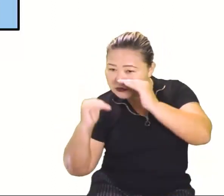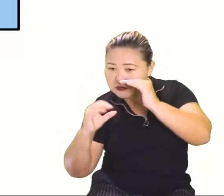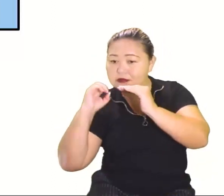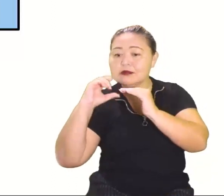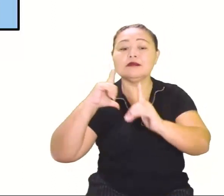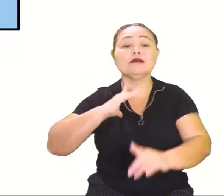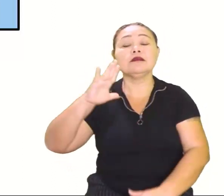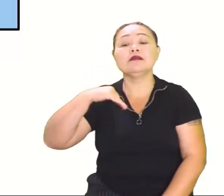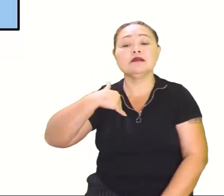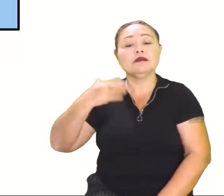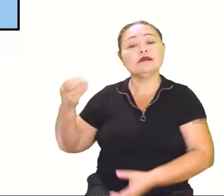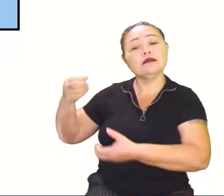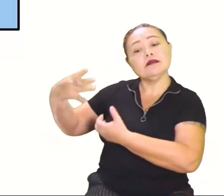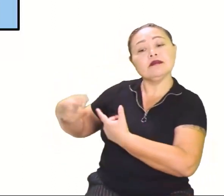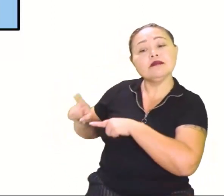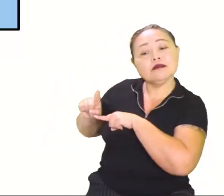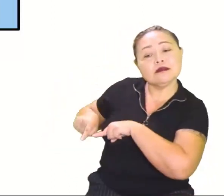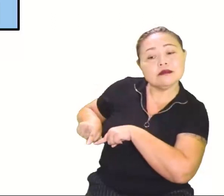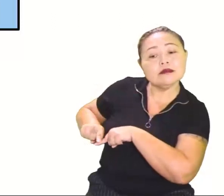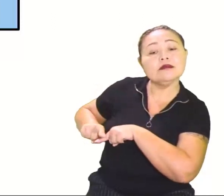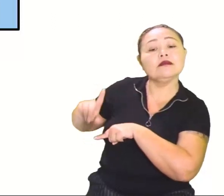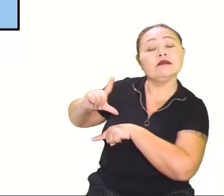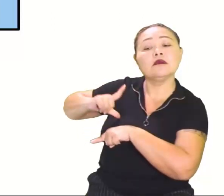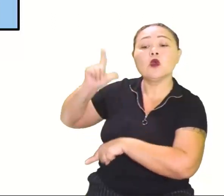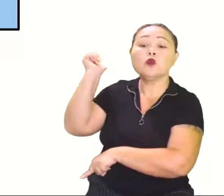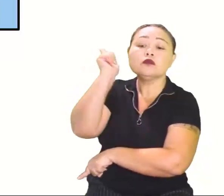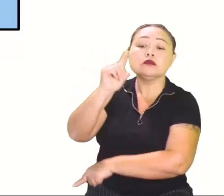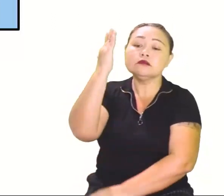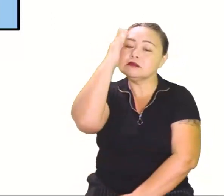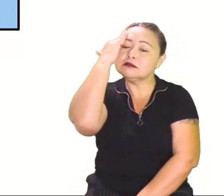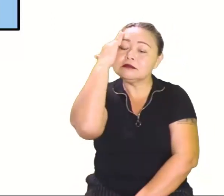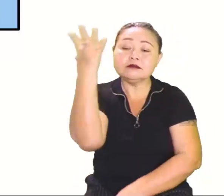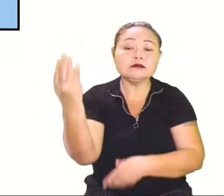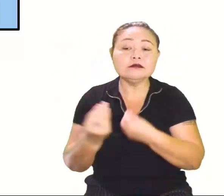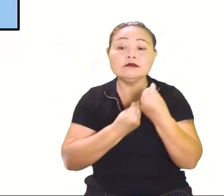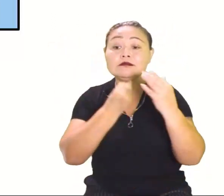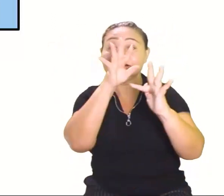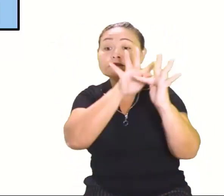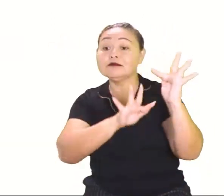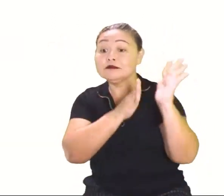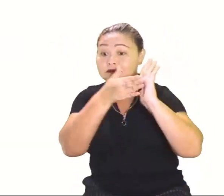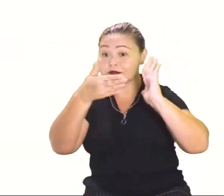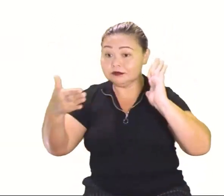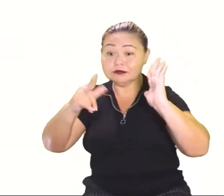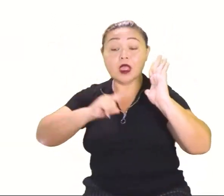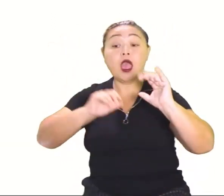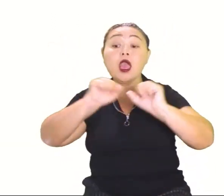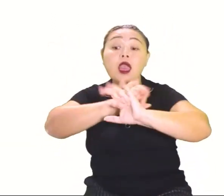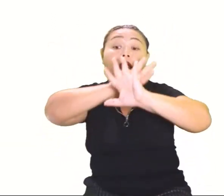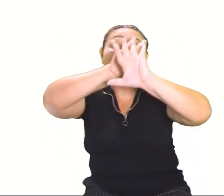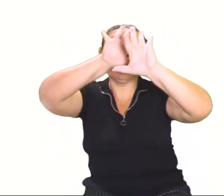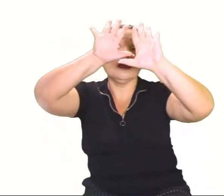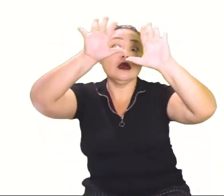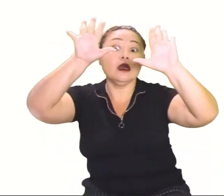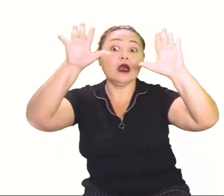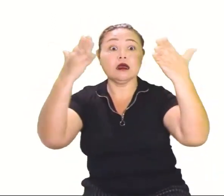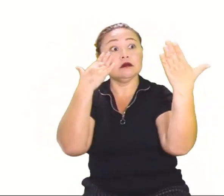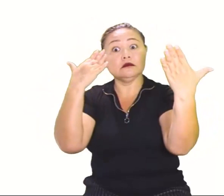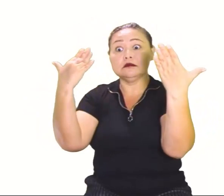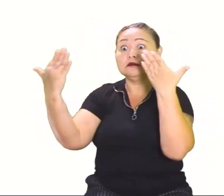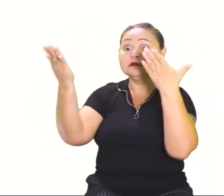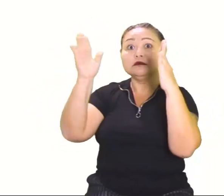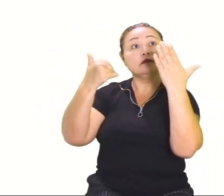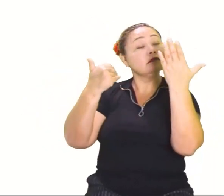zero, né? Então, dentro dessas características, a gente consegue entender um pouco mais sobre a função modular. E claro que a gente vai nas